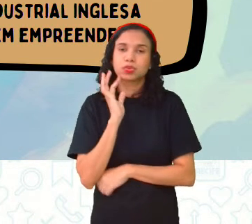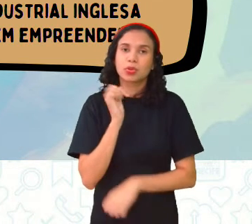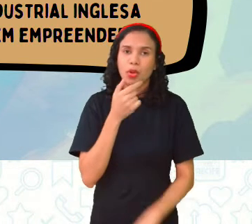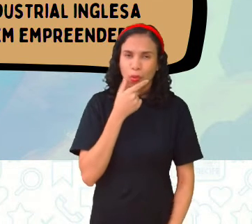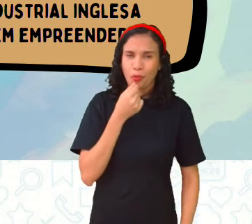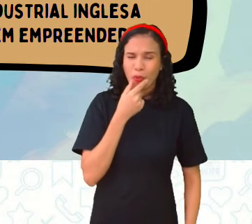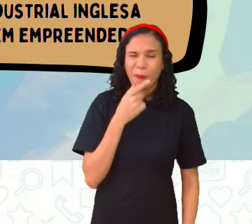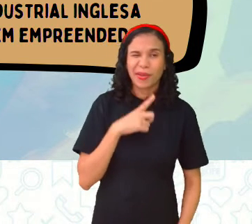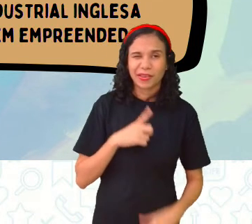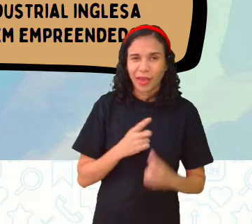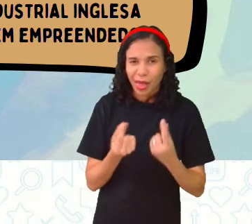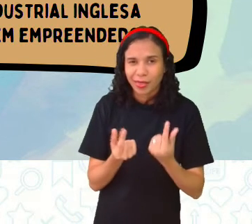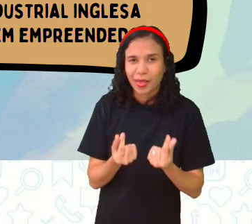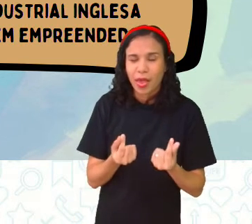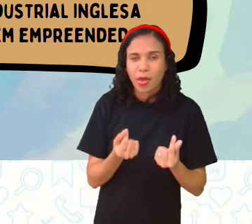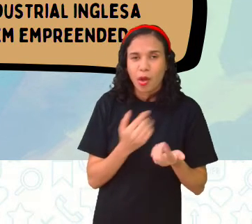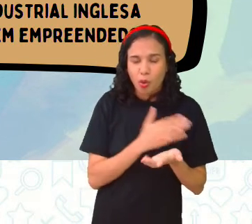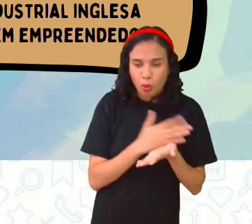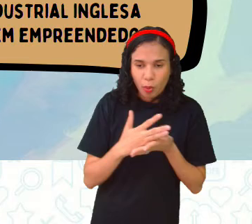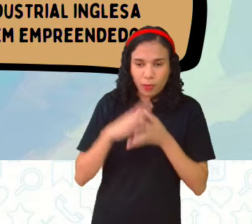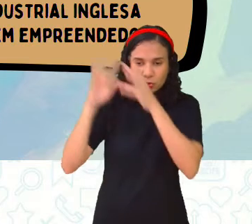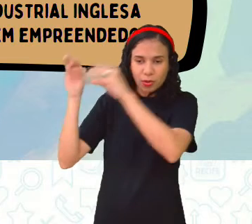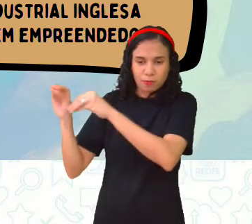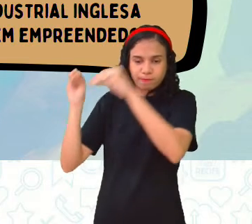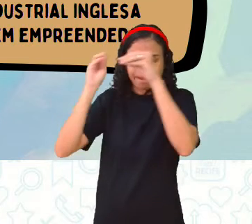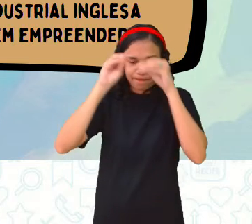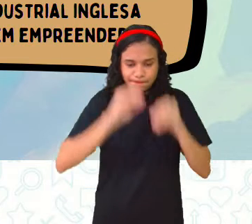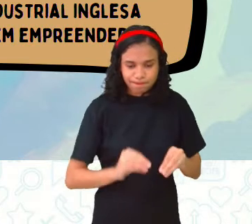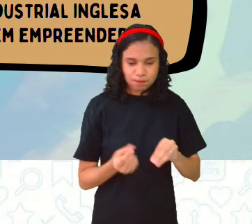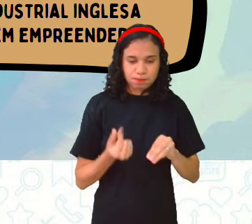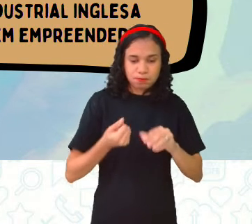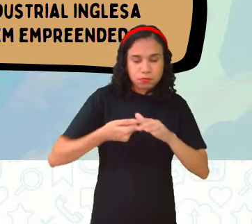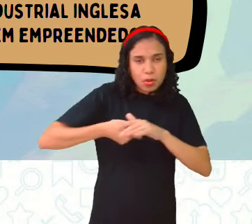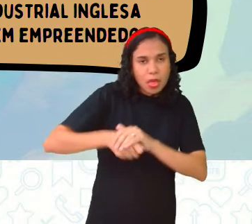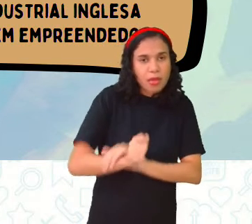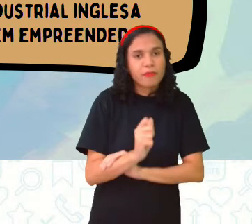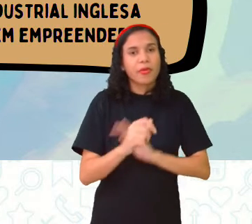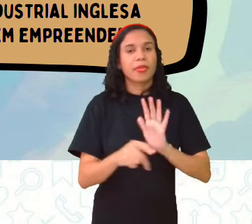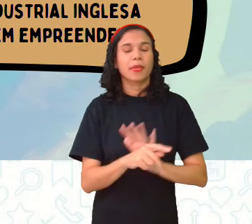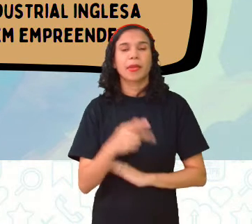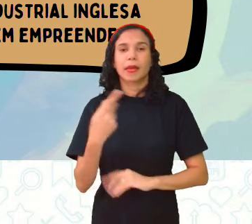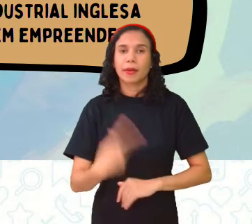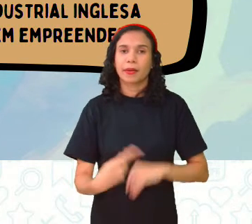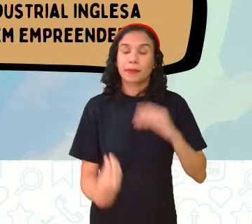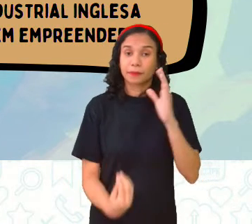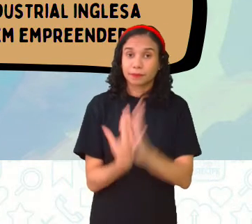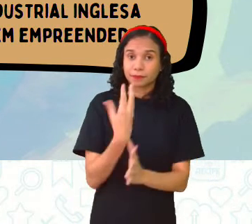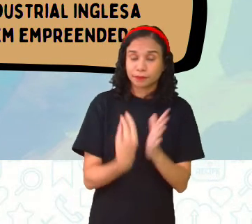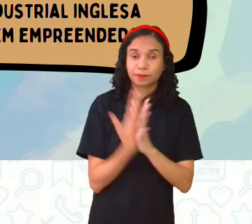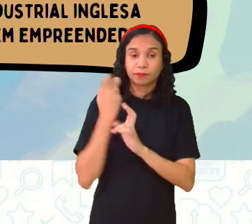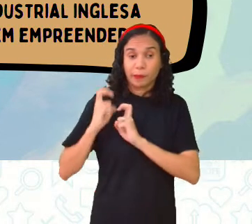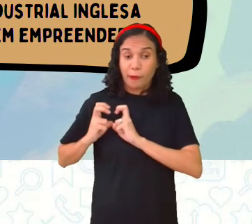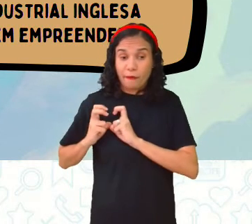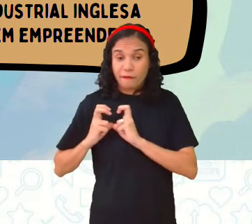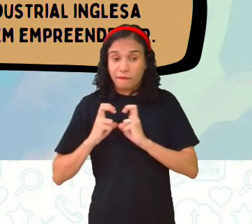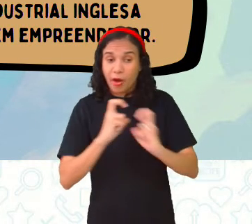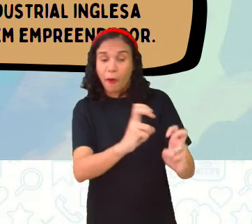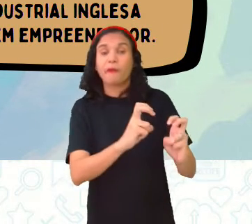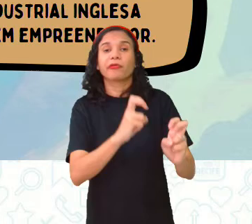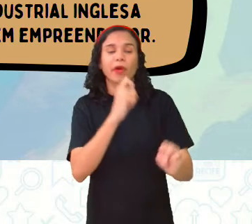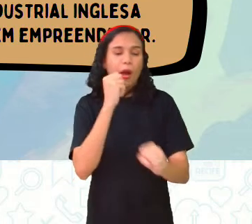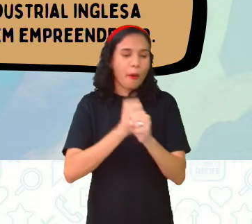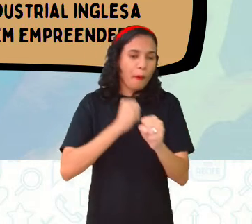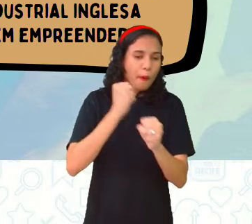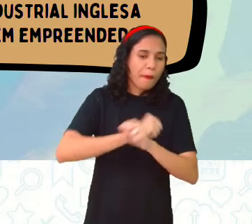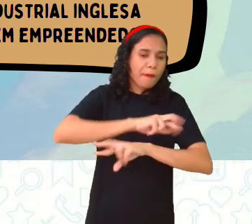tinha dinheiro, né, ele começou a investir, né, principalmente esse período, criou-se ferrovias e tudo